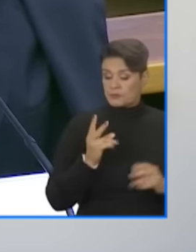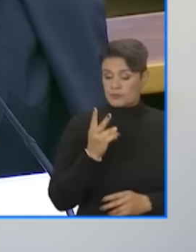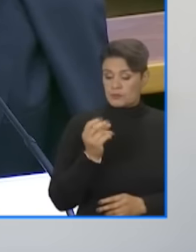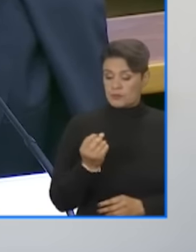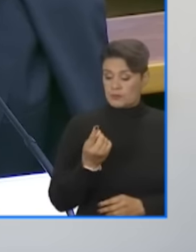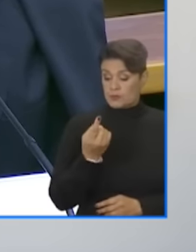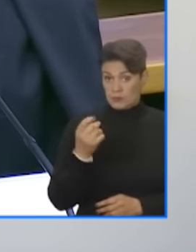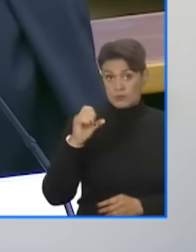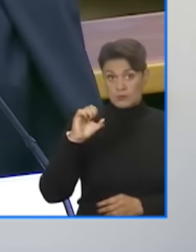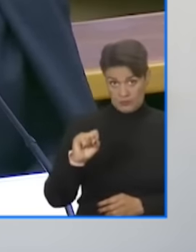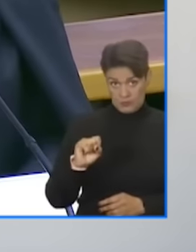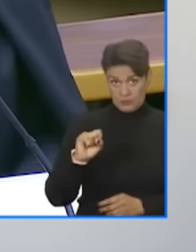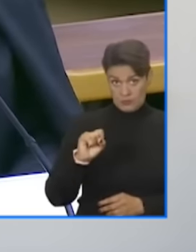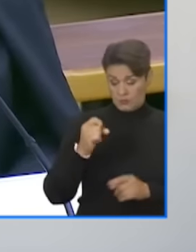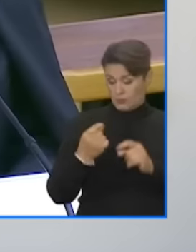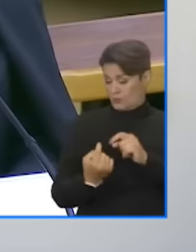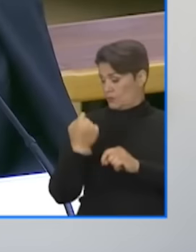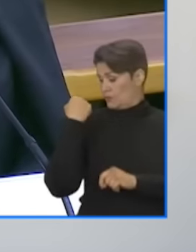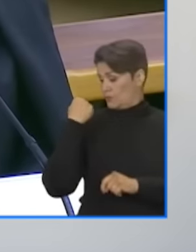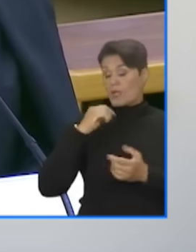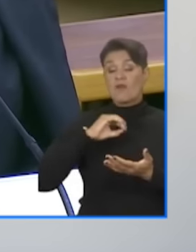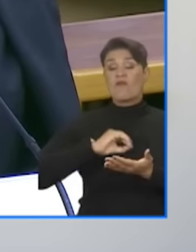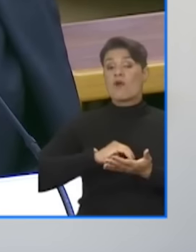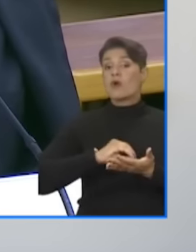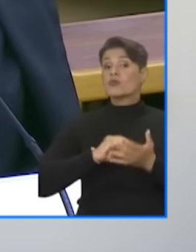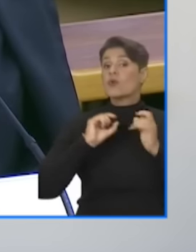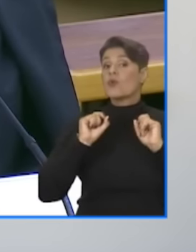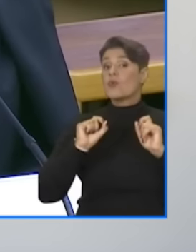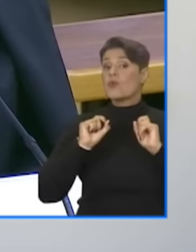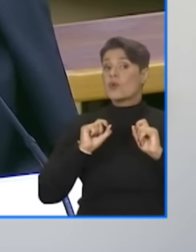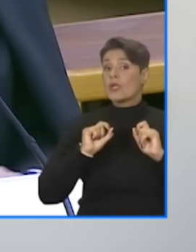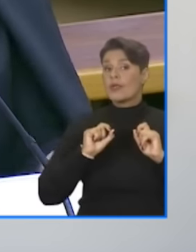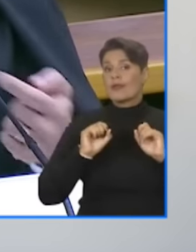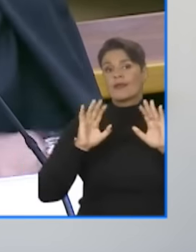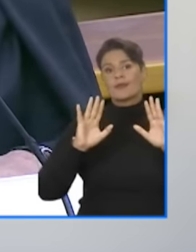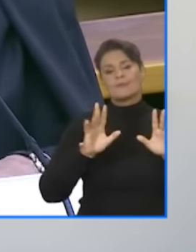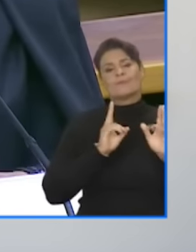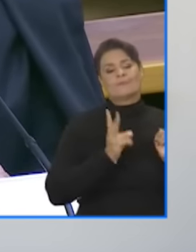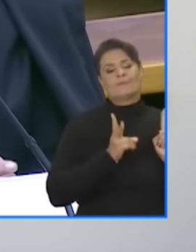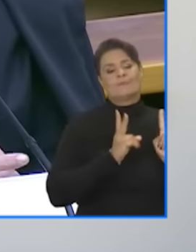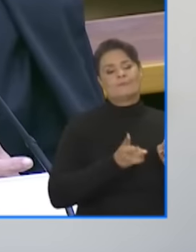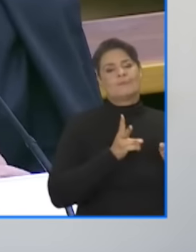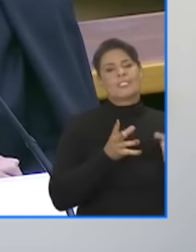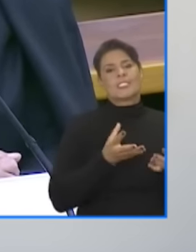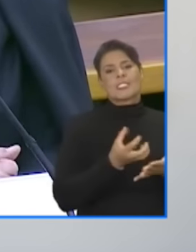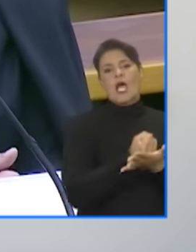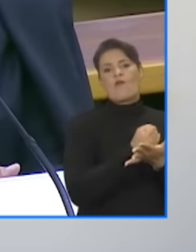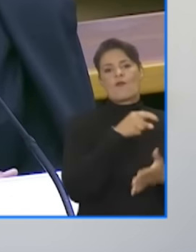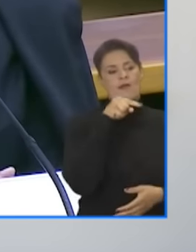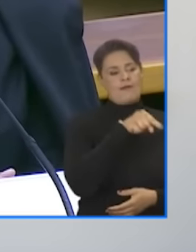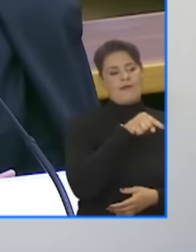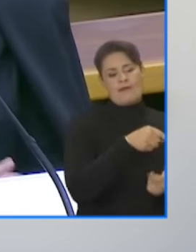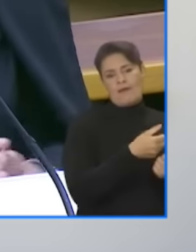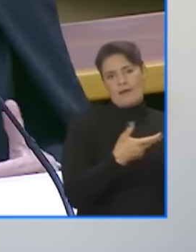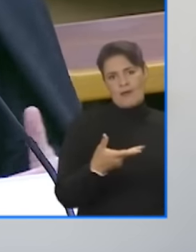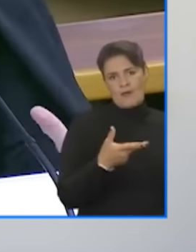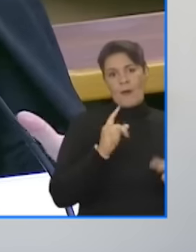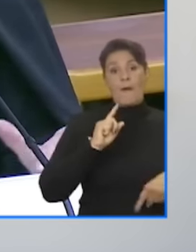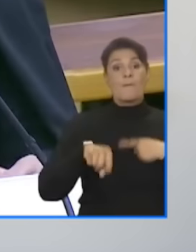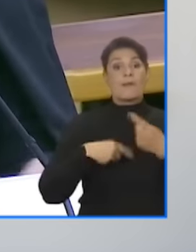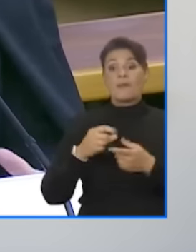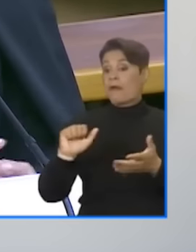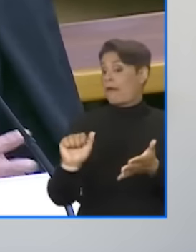ali com procedimentos. Que por conta de alguns procedimentos que foram tomados lá por Sérgio Moro na época da Lava Jato, de lá para cá,